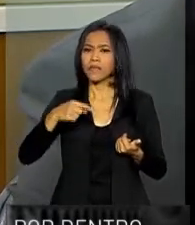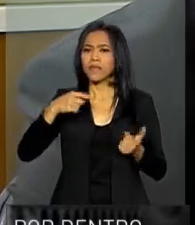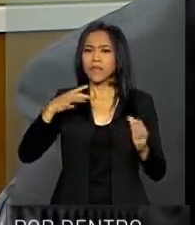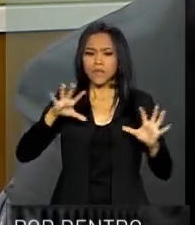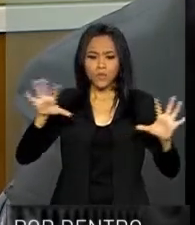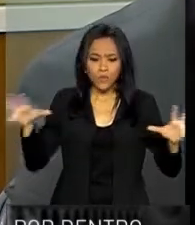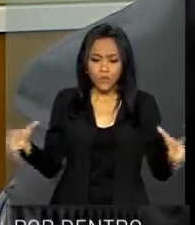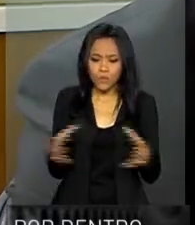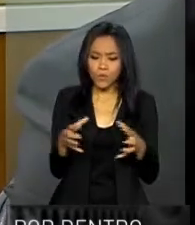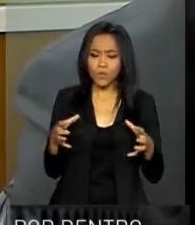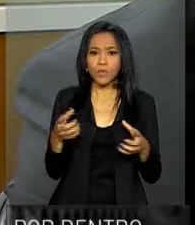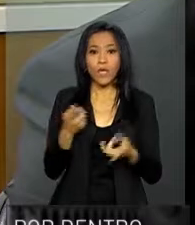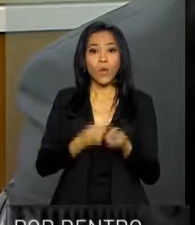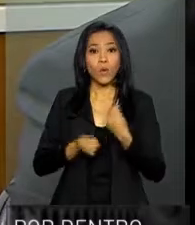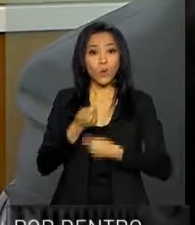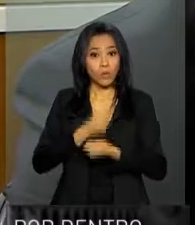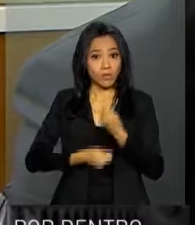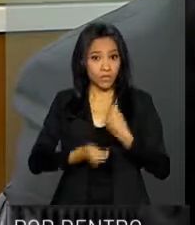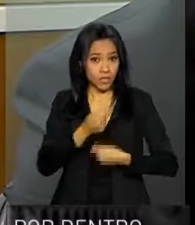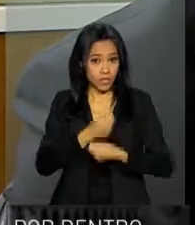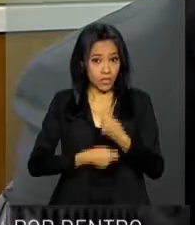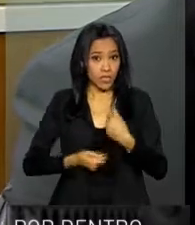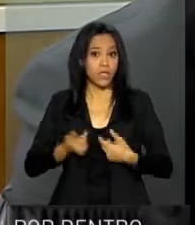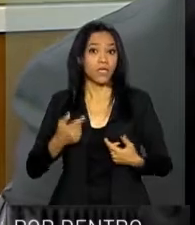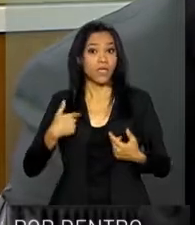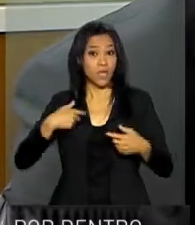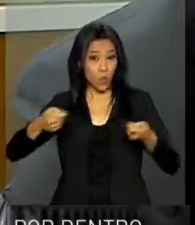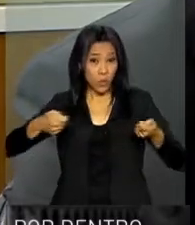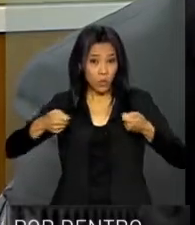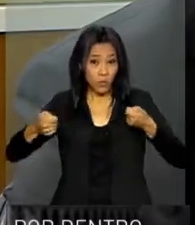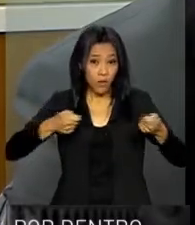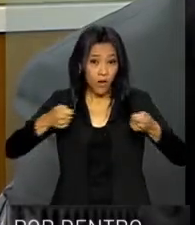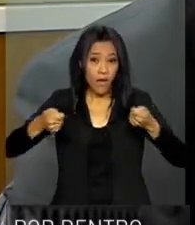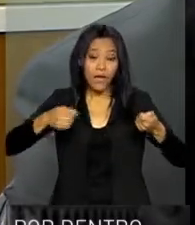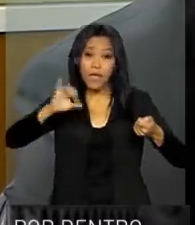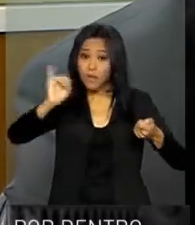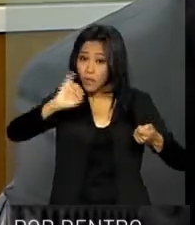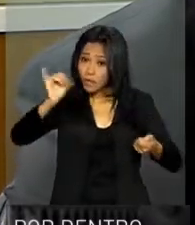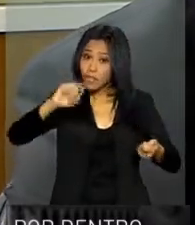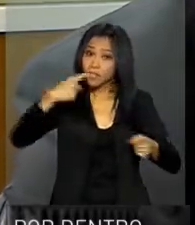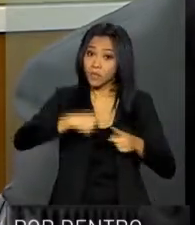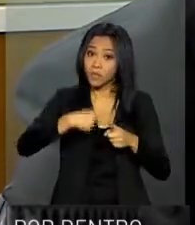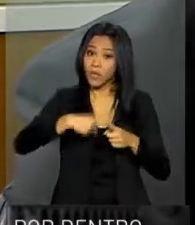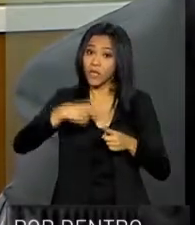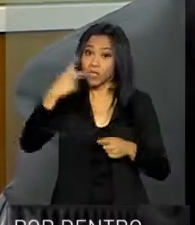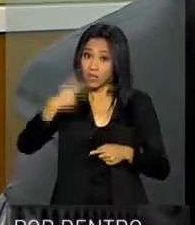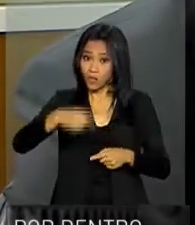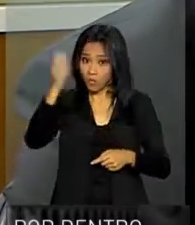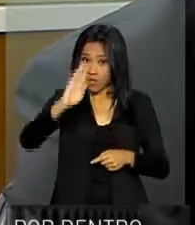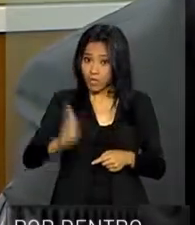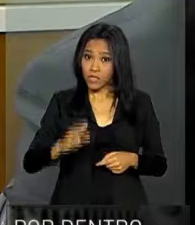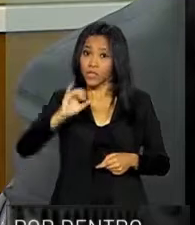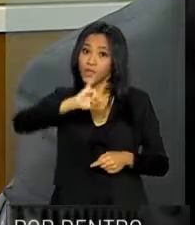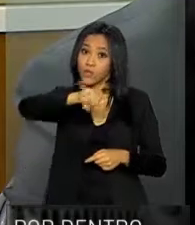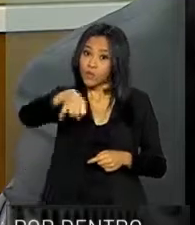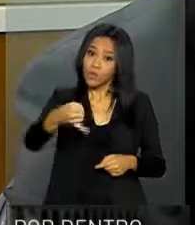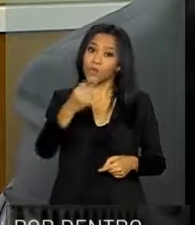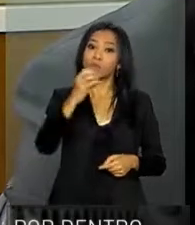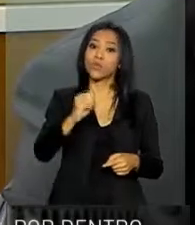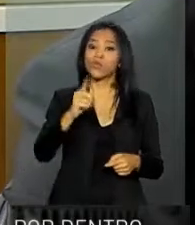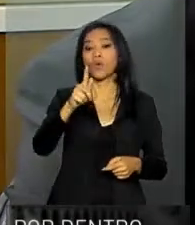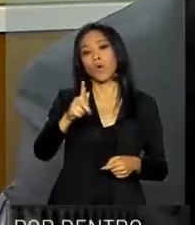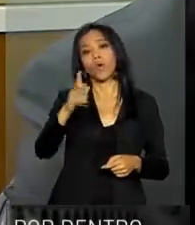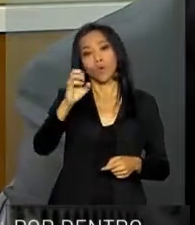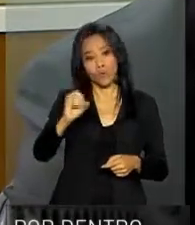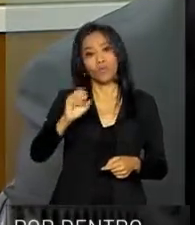que que vai entorno e controlá-lo é importante porque o jogo no brasil ele já ocorre de forma informal e